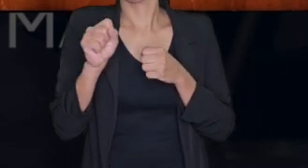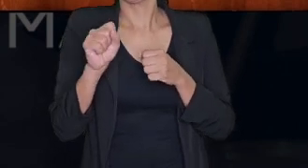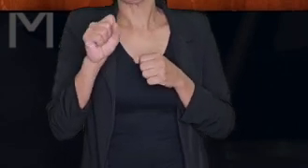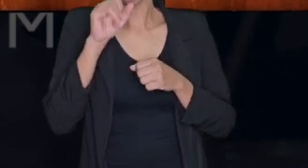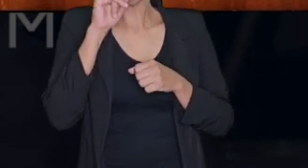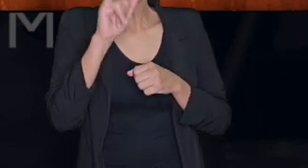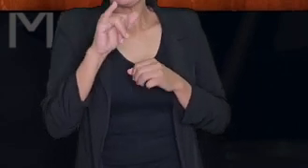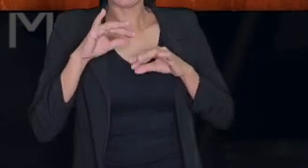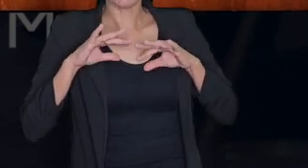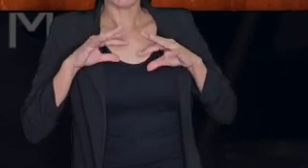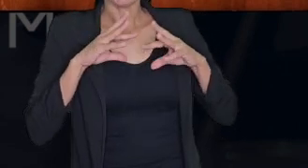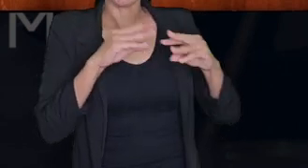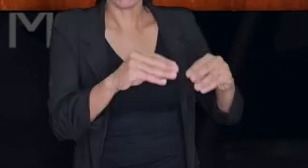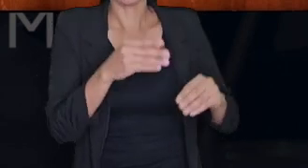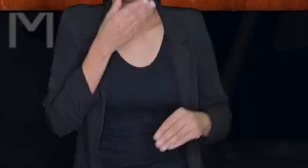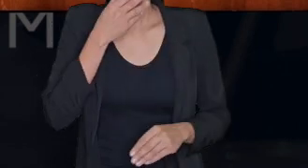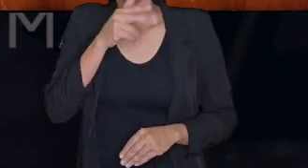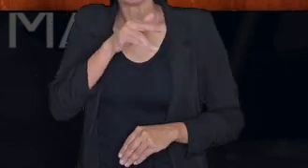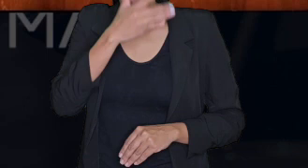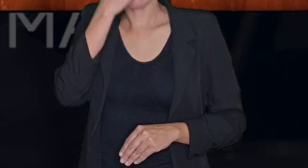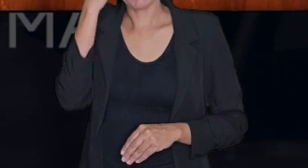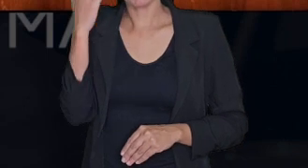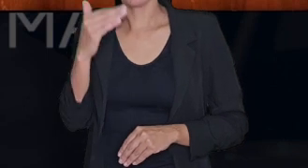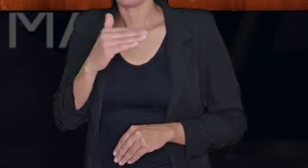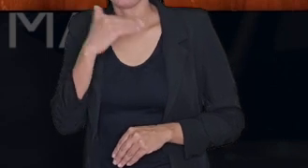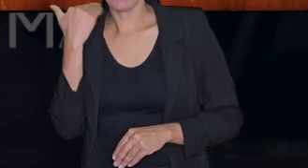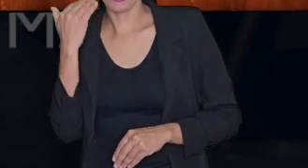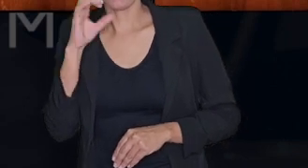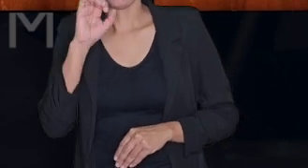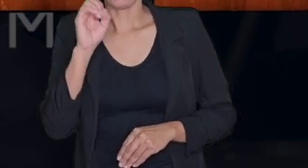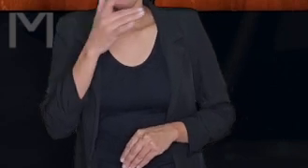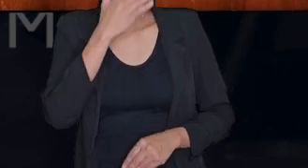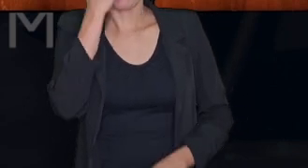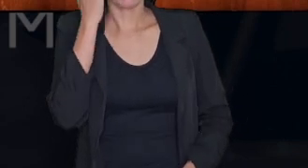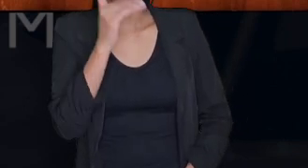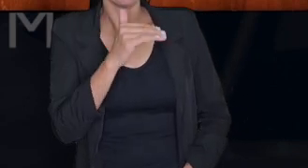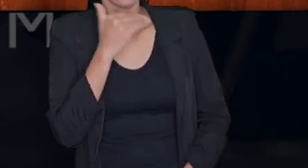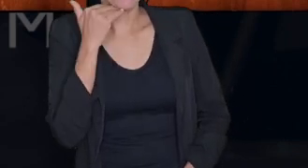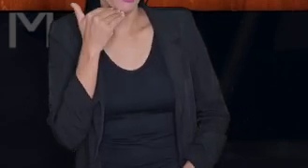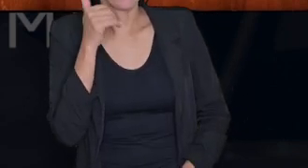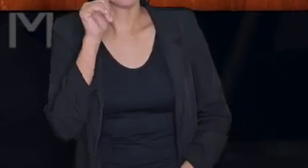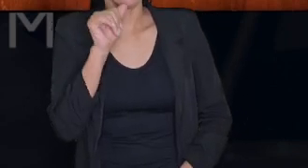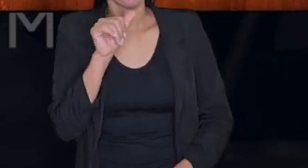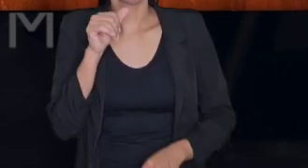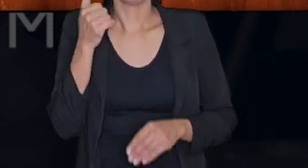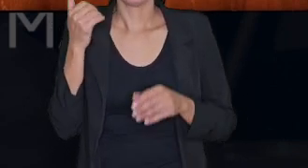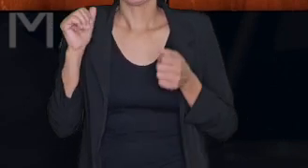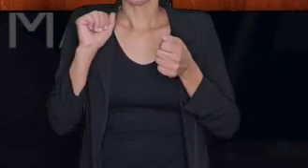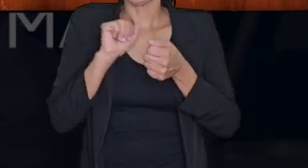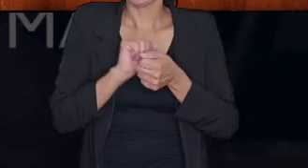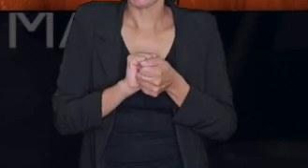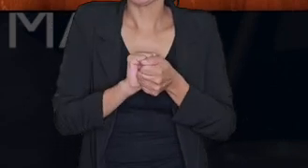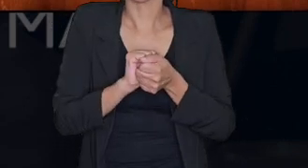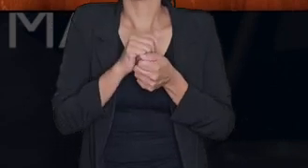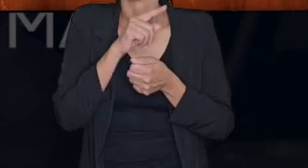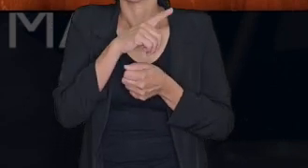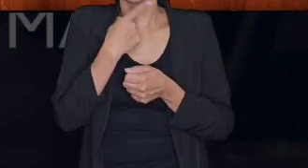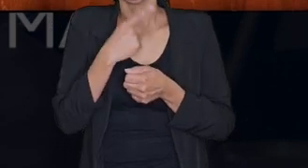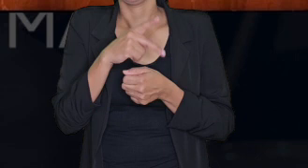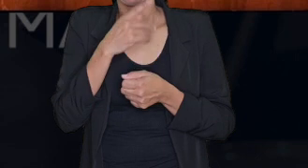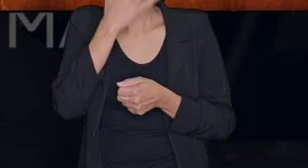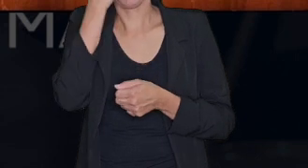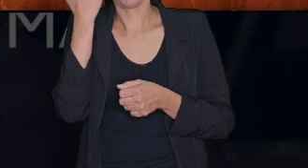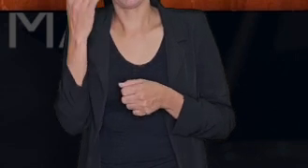artigo 18. Se por um acaso todos os irmãos do falecido ou da falecida